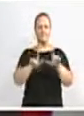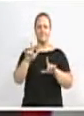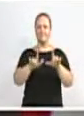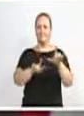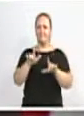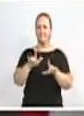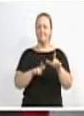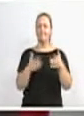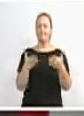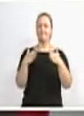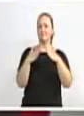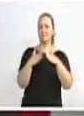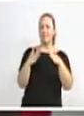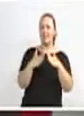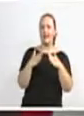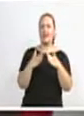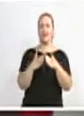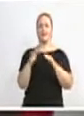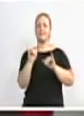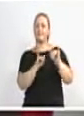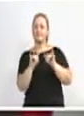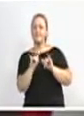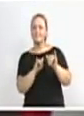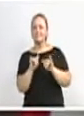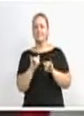ou vai nos acompanhar em suas casas.